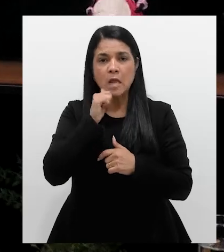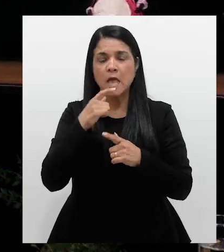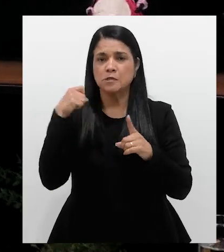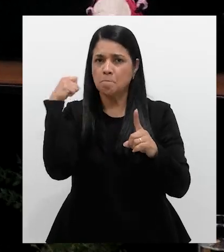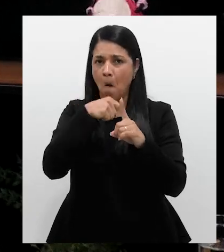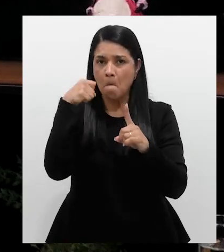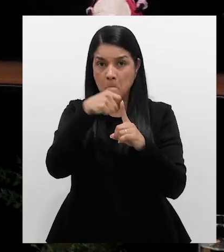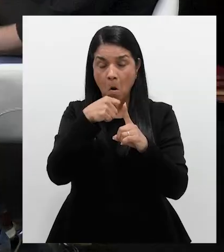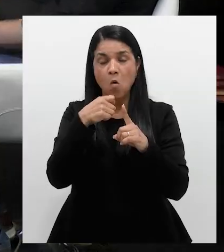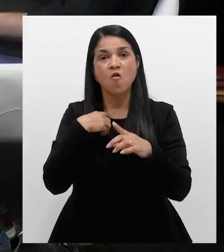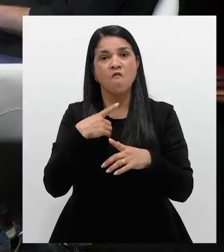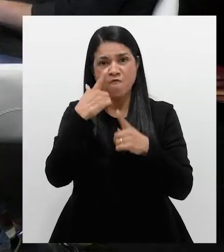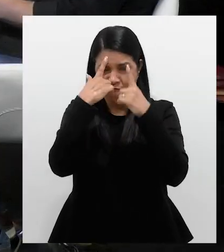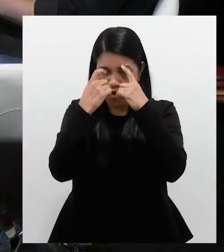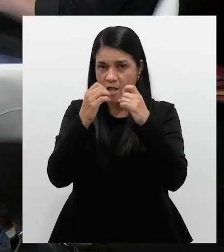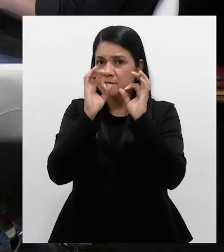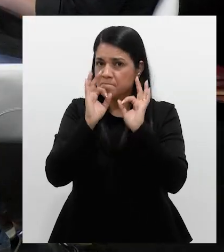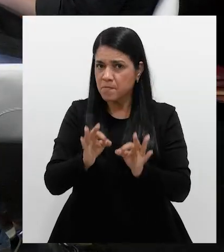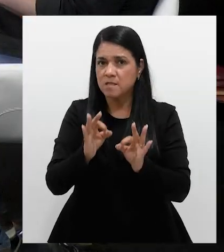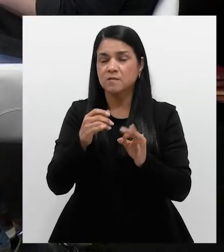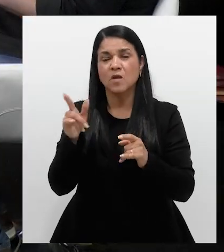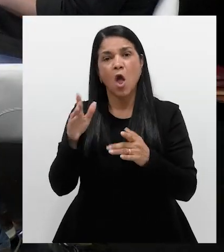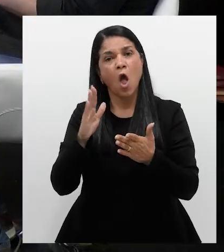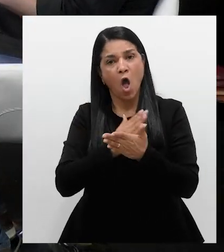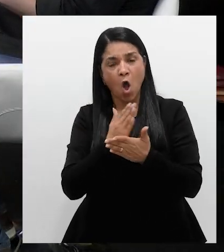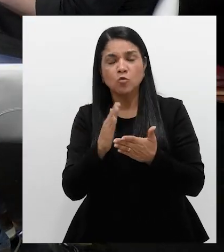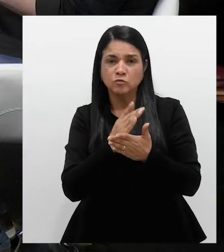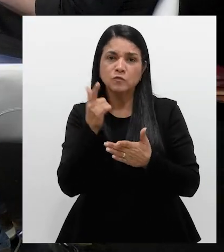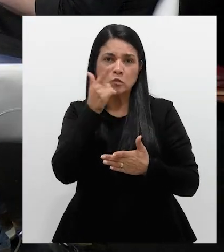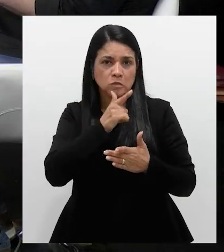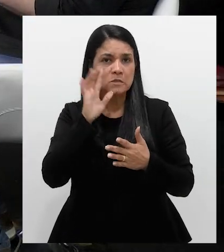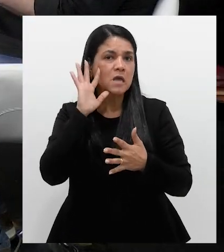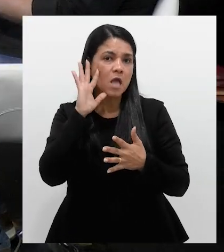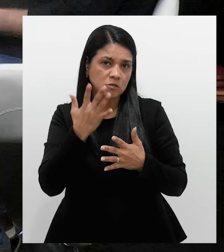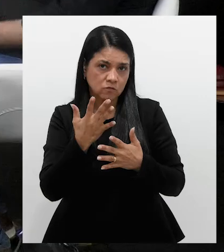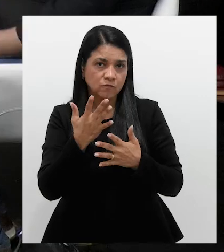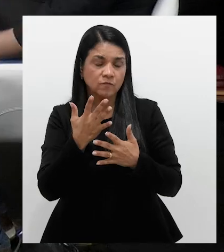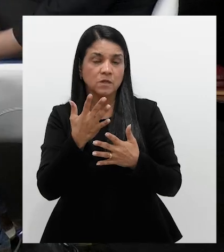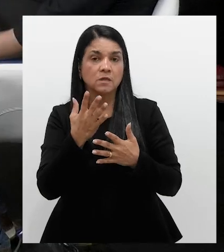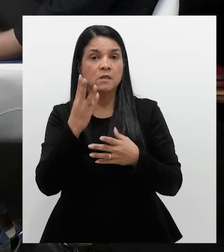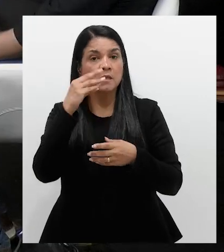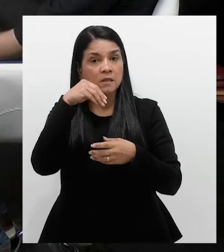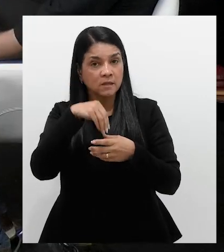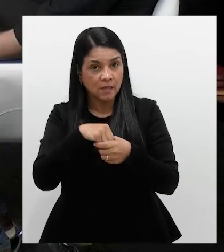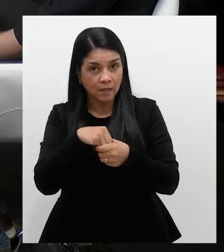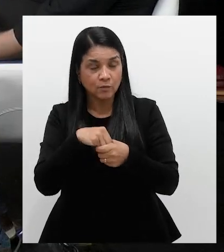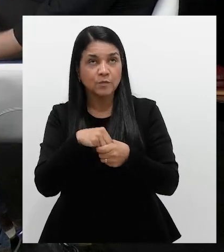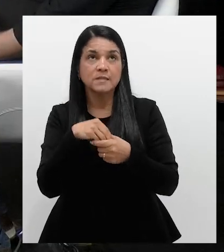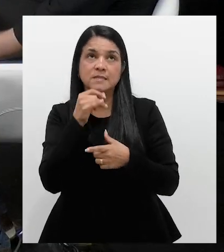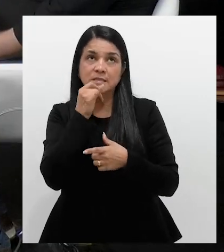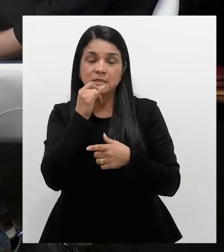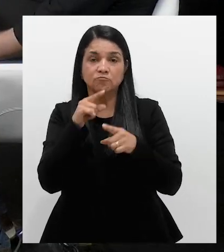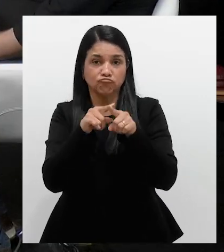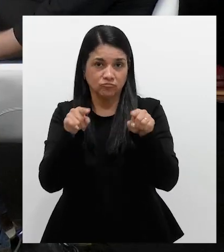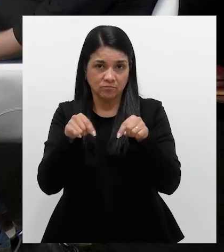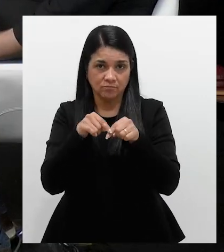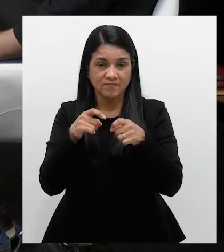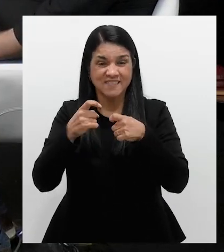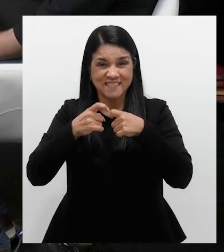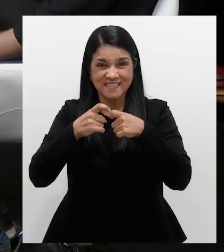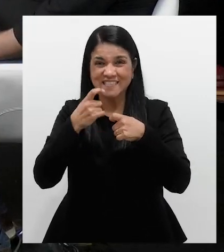e muitos que alguns que você consegue resolver na cadeira odontológica quando são casos de